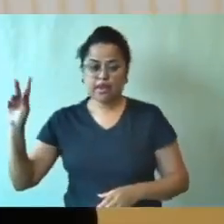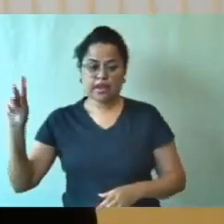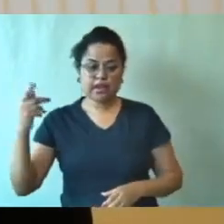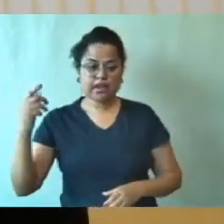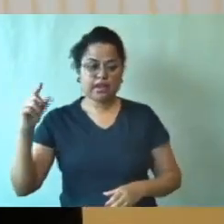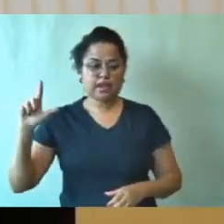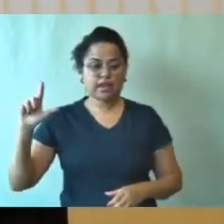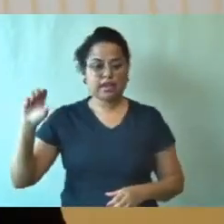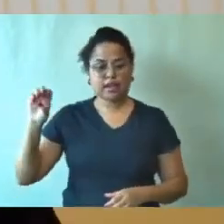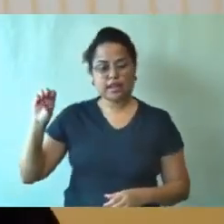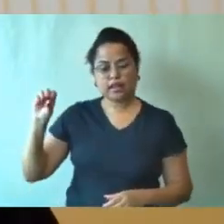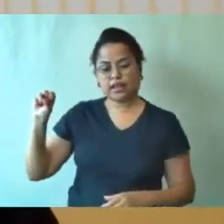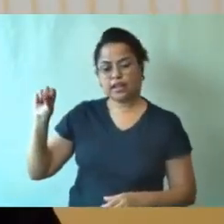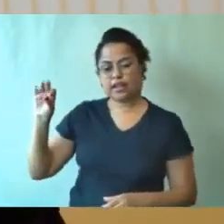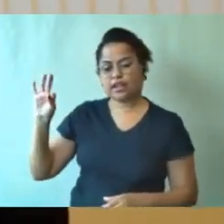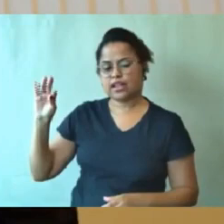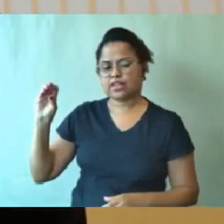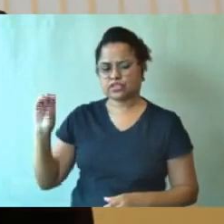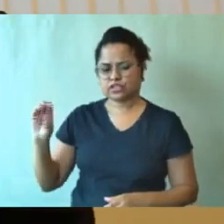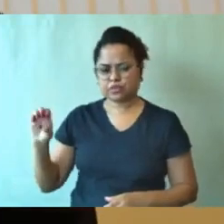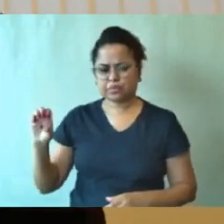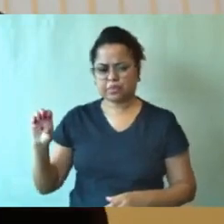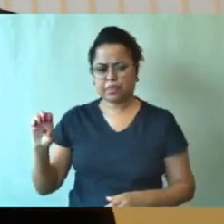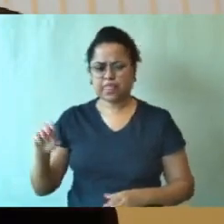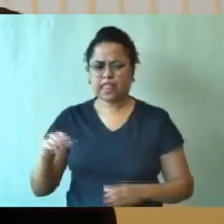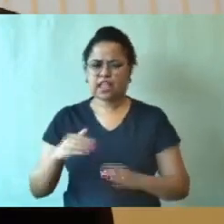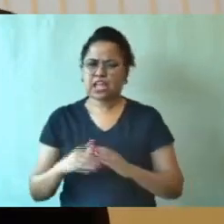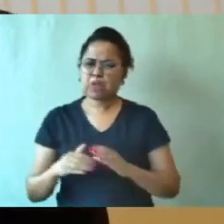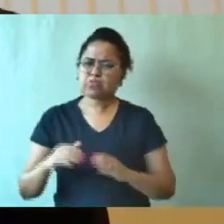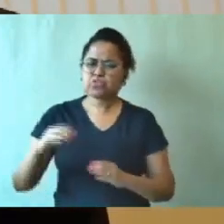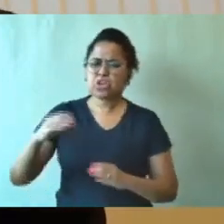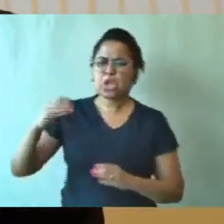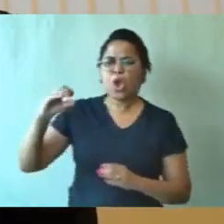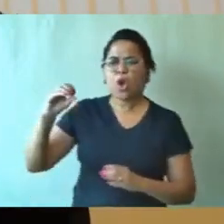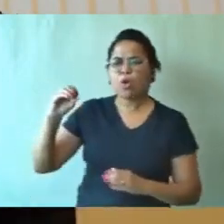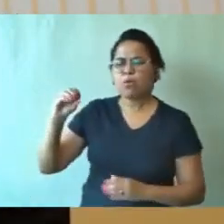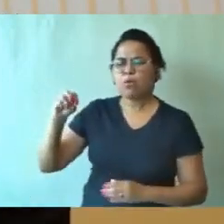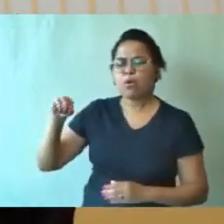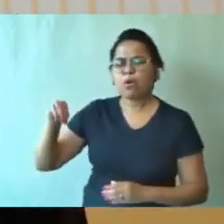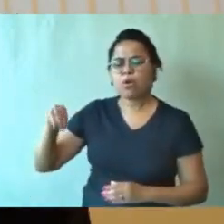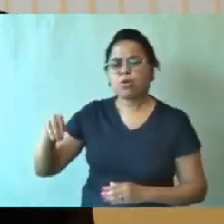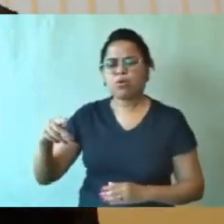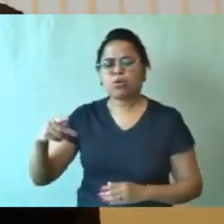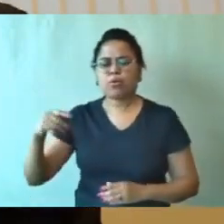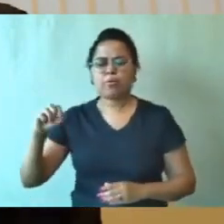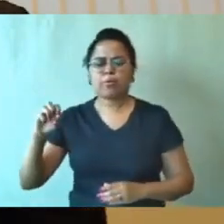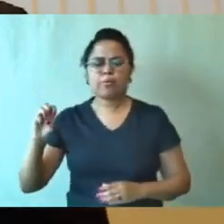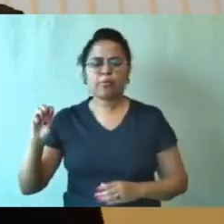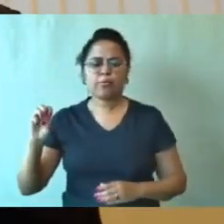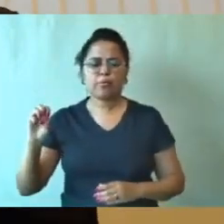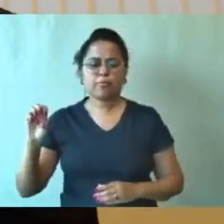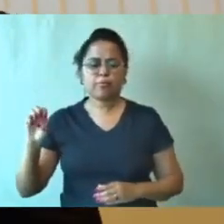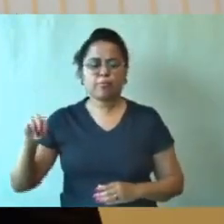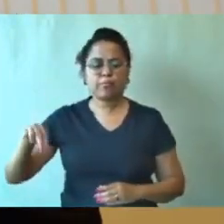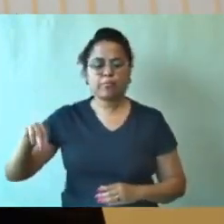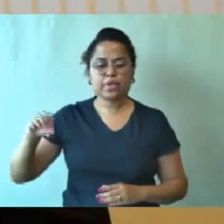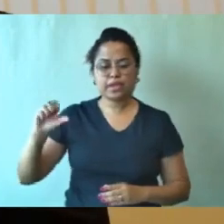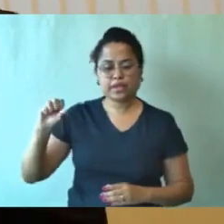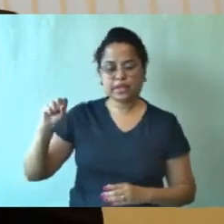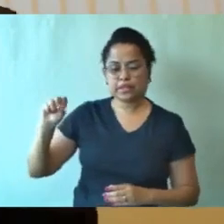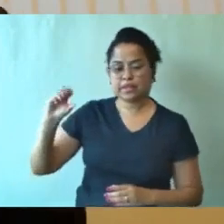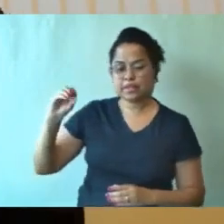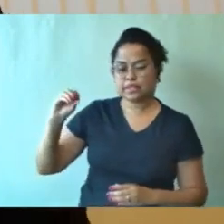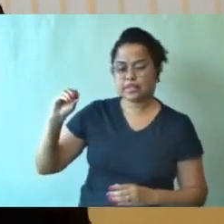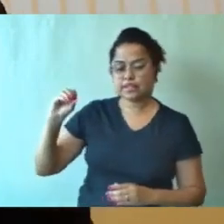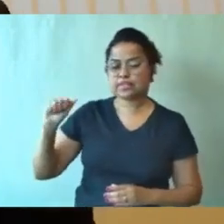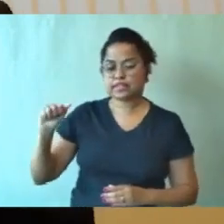Inclusive também da Câmara de Compensação, todas as receitas e despesas de janeiro de 23 para cá, ela que operou a BH